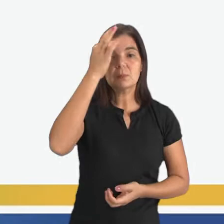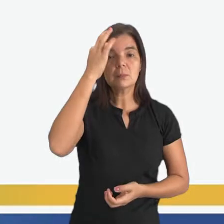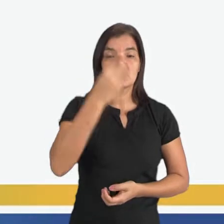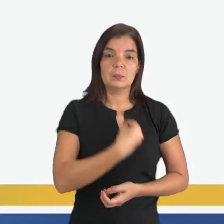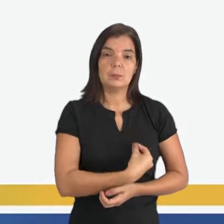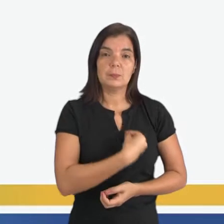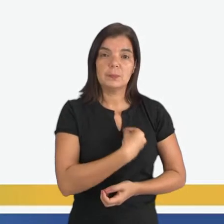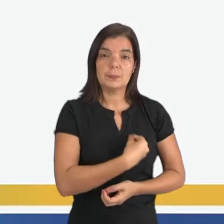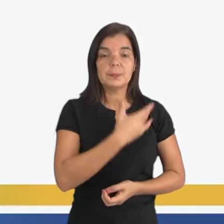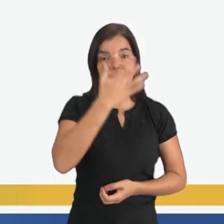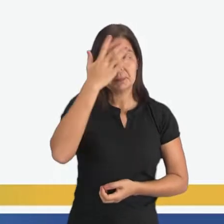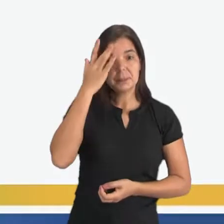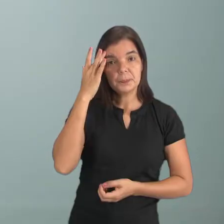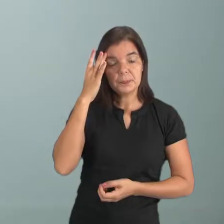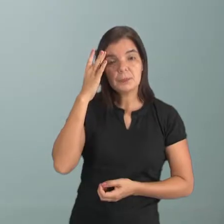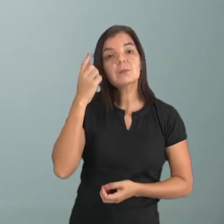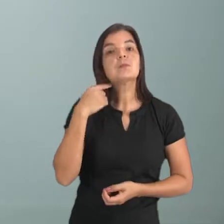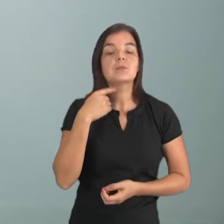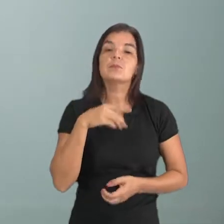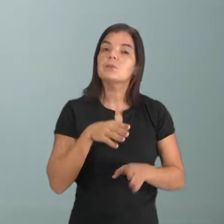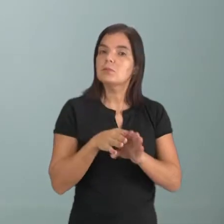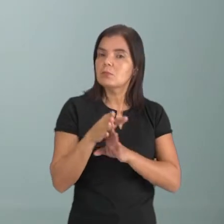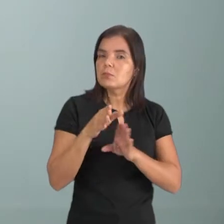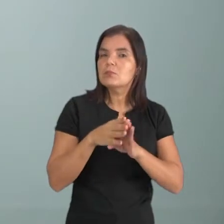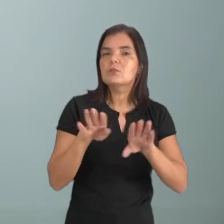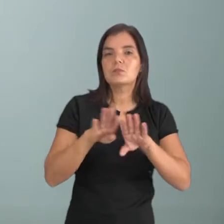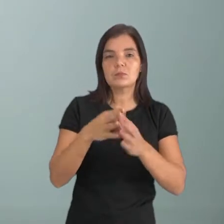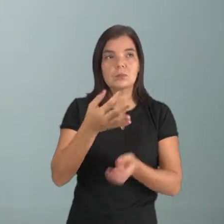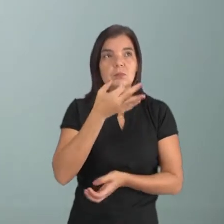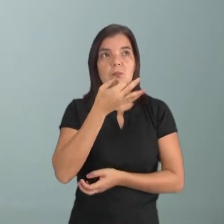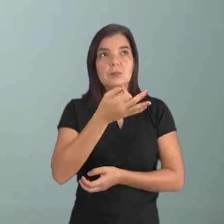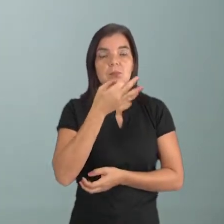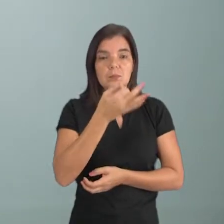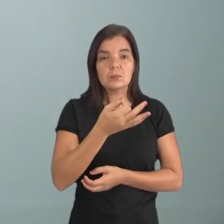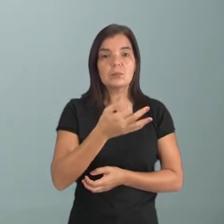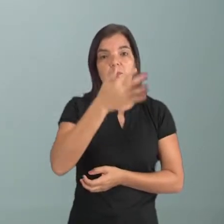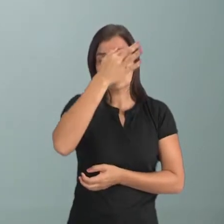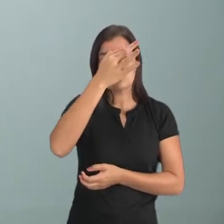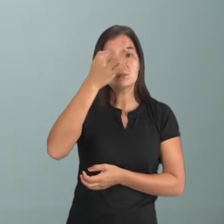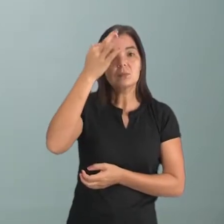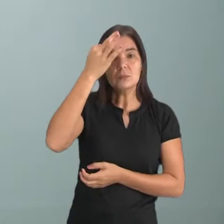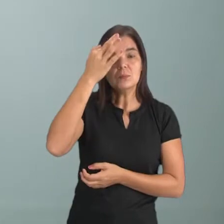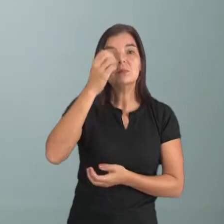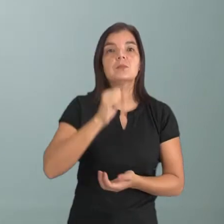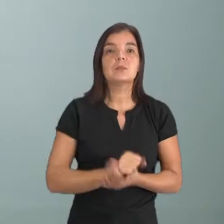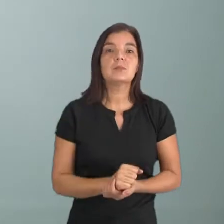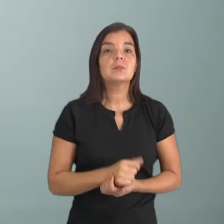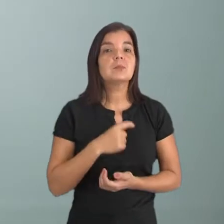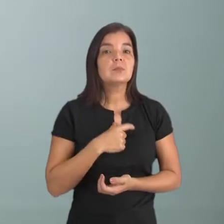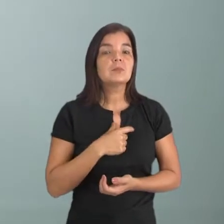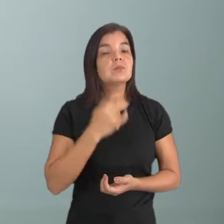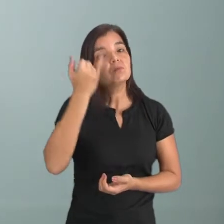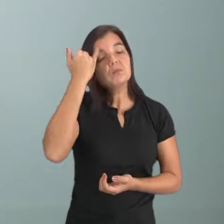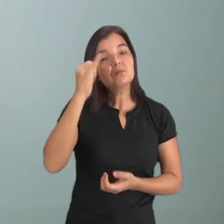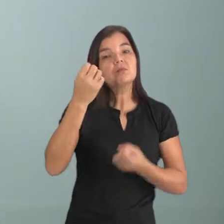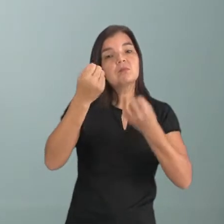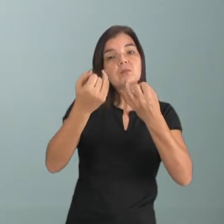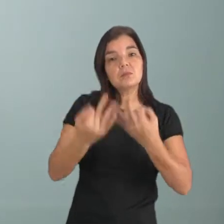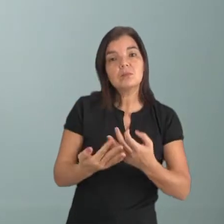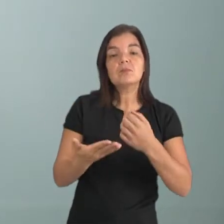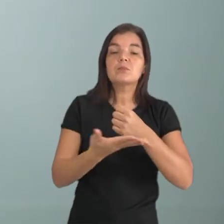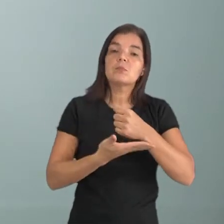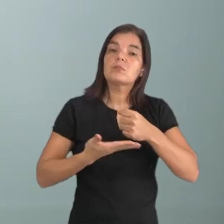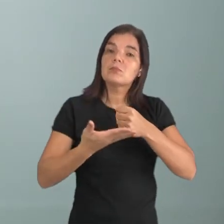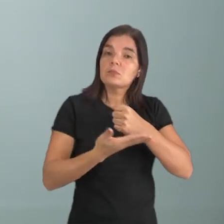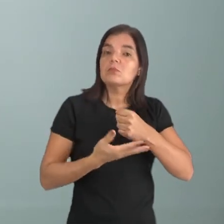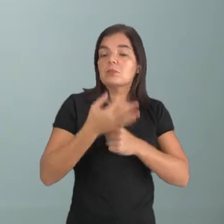filosofia de vida, a pessoa vai se instruir, né, vai criar uma crítica, no caso dos filósofos, né, eles criam um conceito